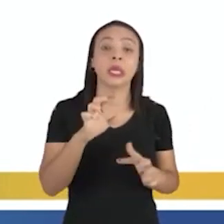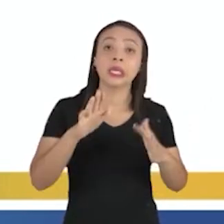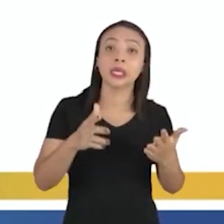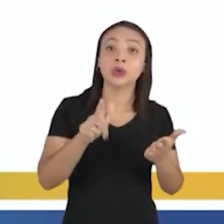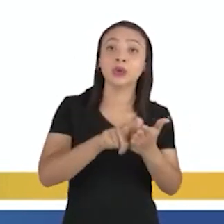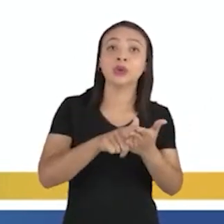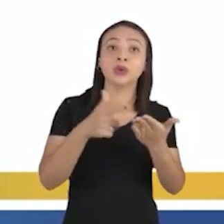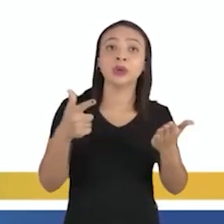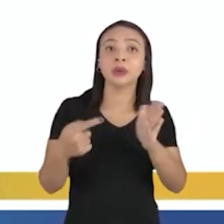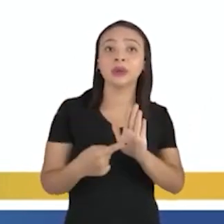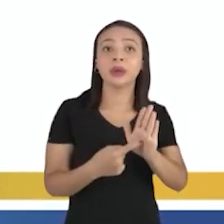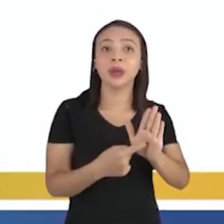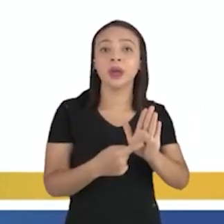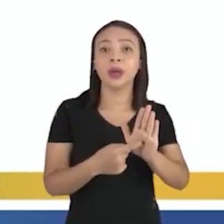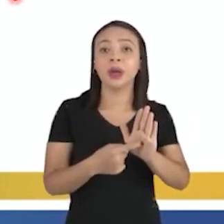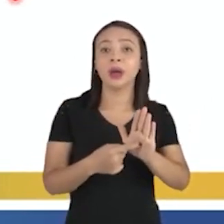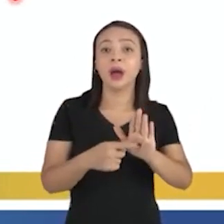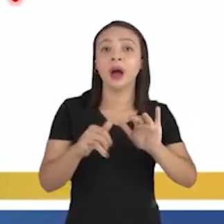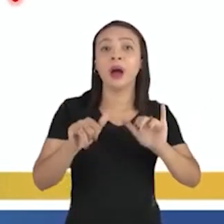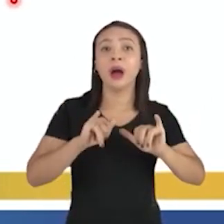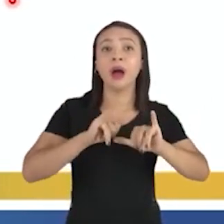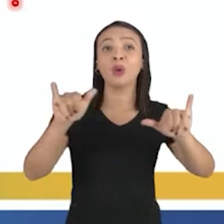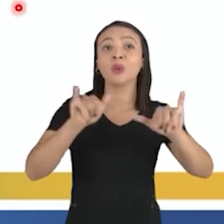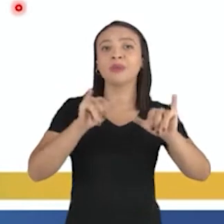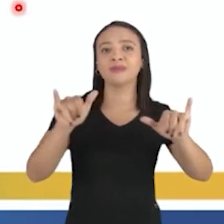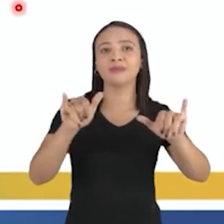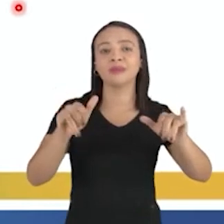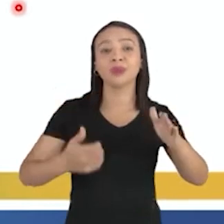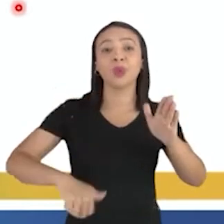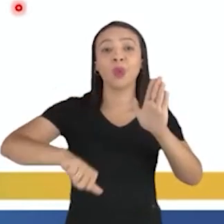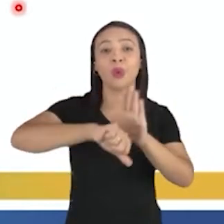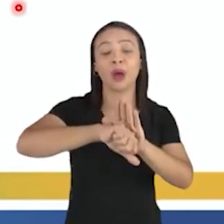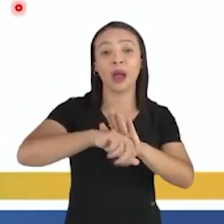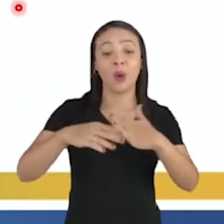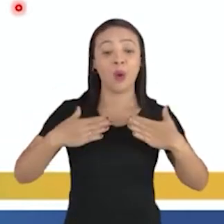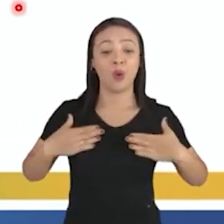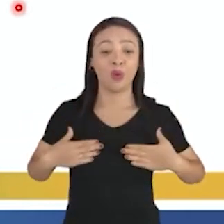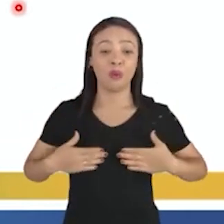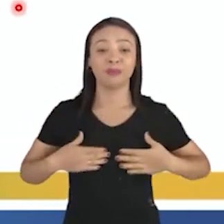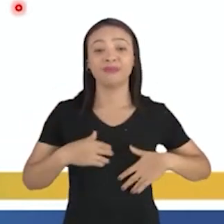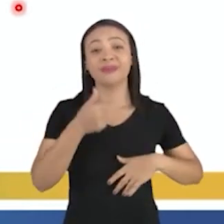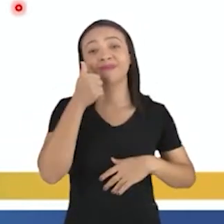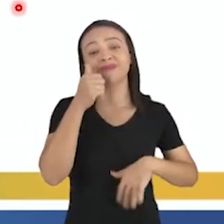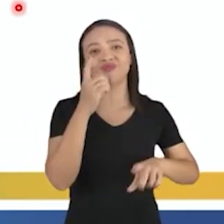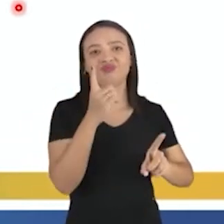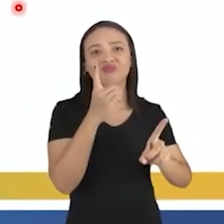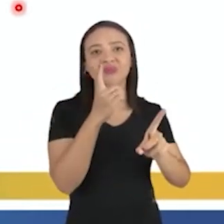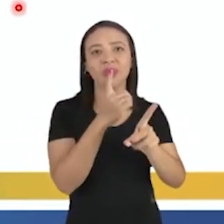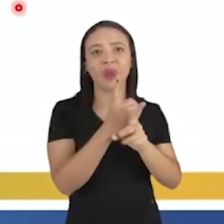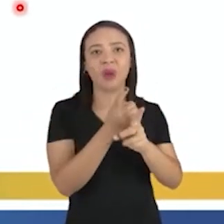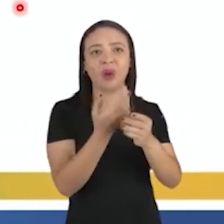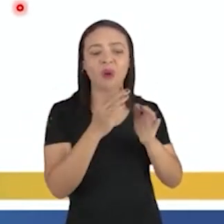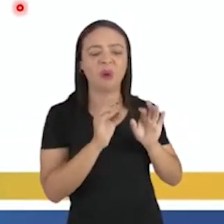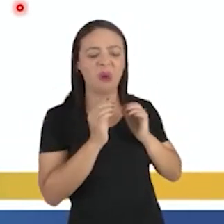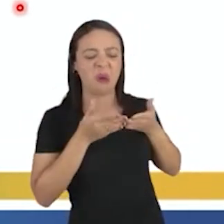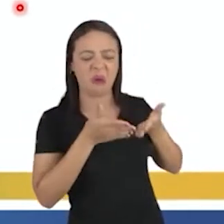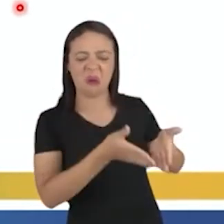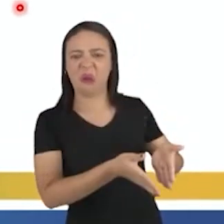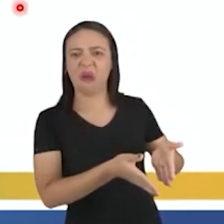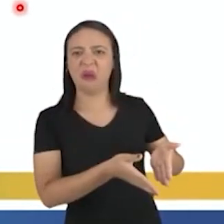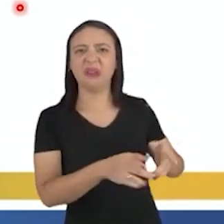jornal dera a notícia do crime. O corpo da menina, encontrado naquelas condições, em lugar ermo,